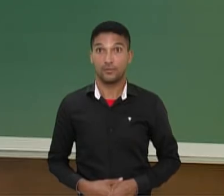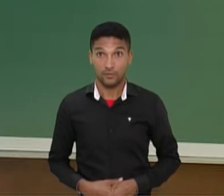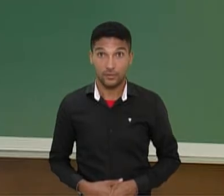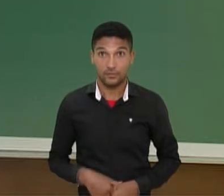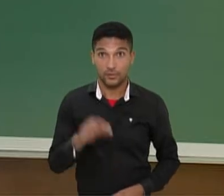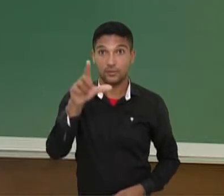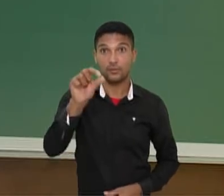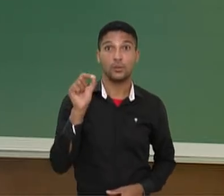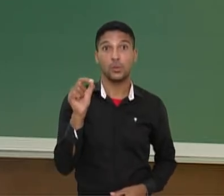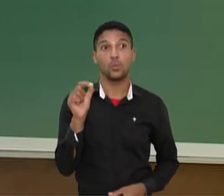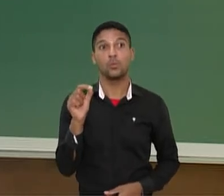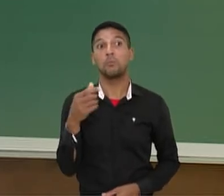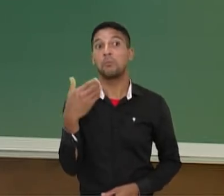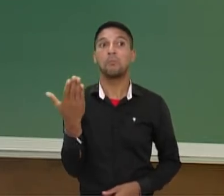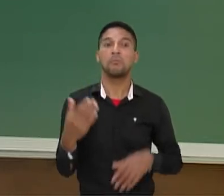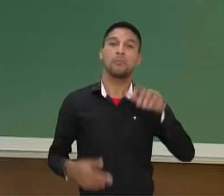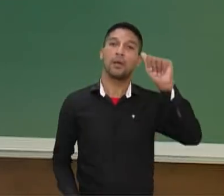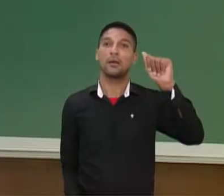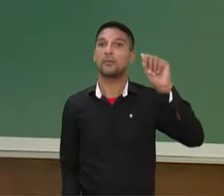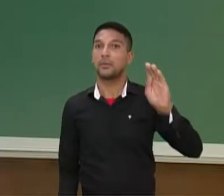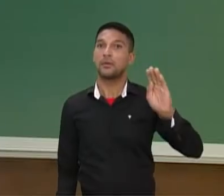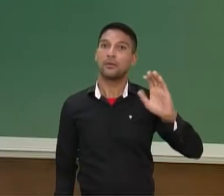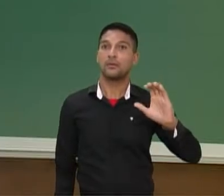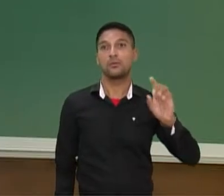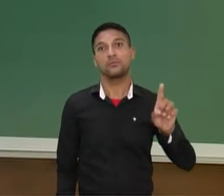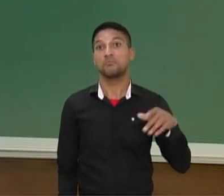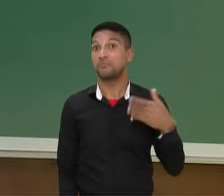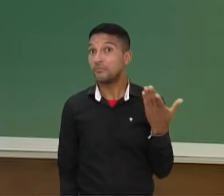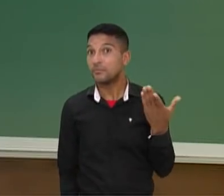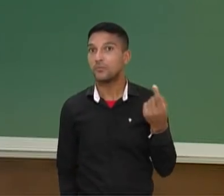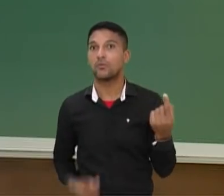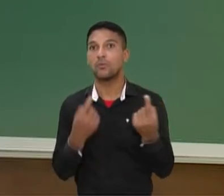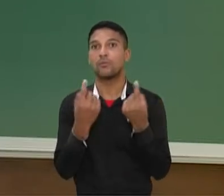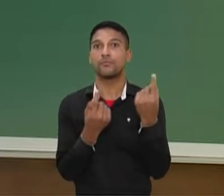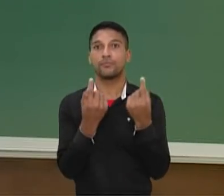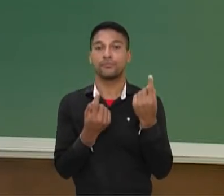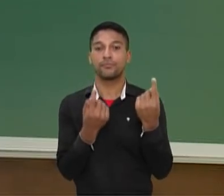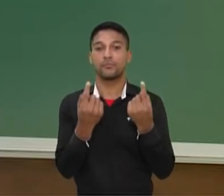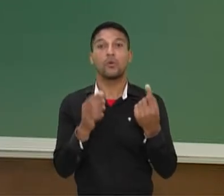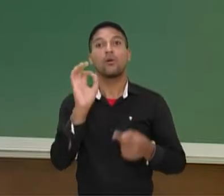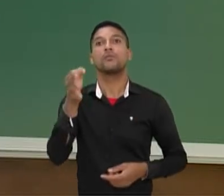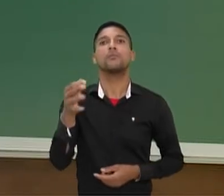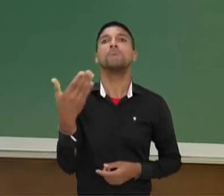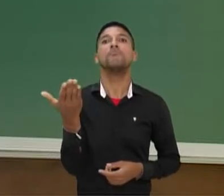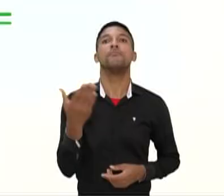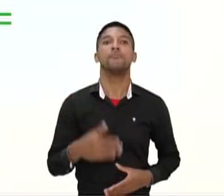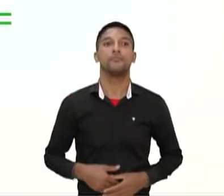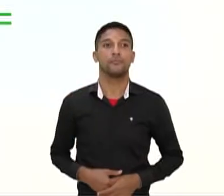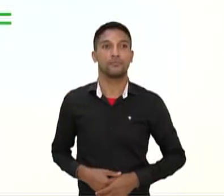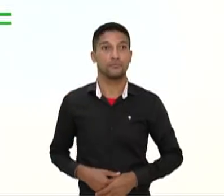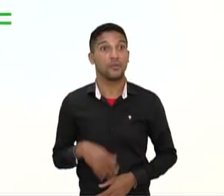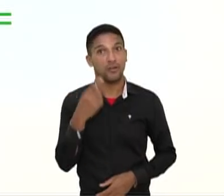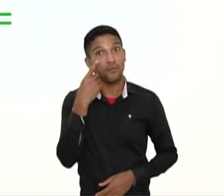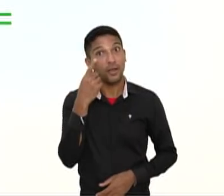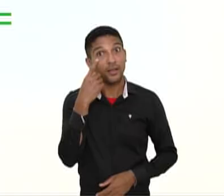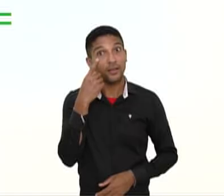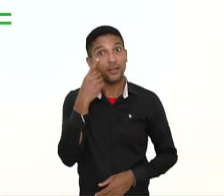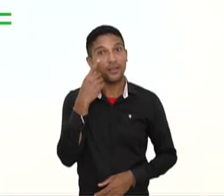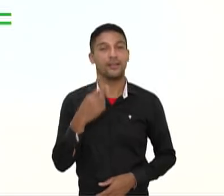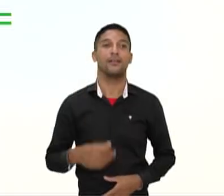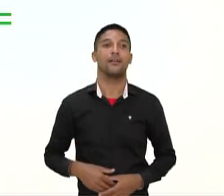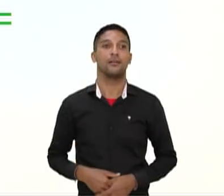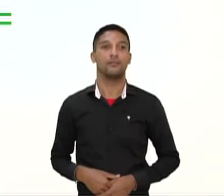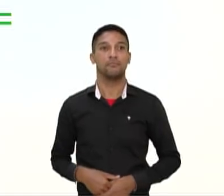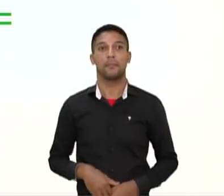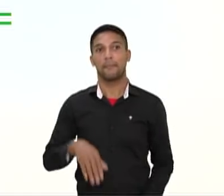Qual opção você marcou? A, B, C ou D? Qual que tá certa? Tcharam, qual a mágica? Ih,